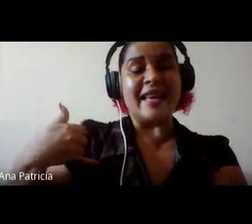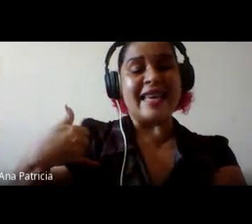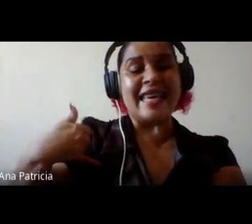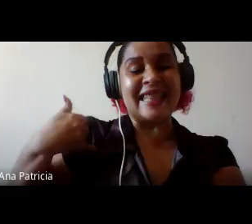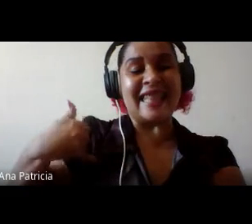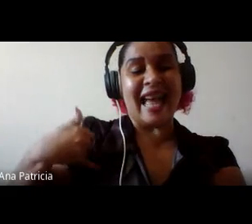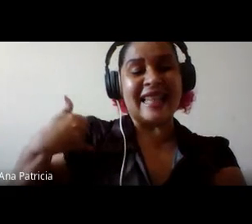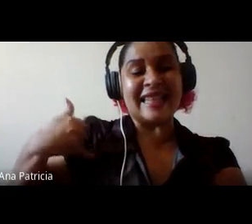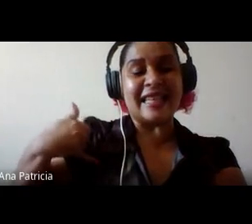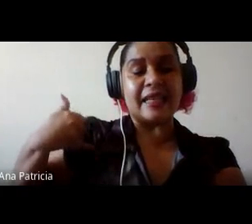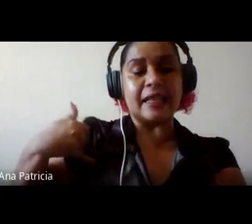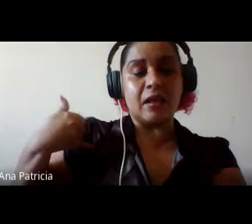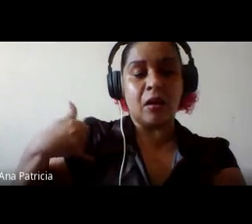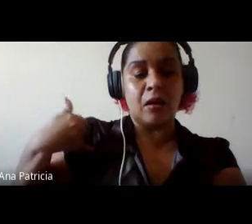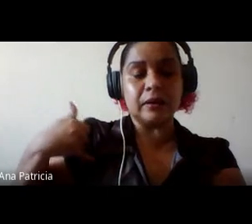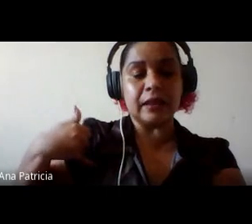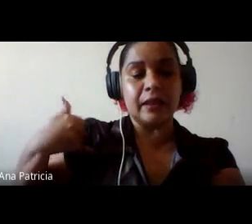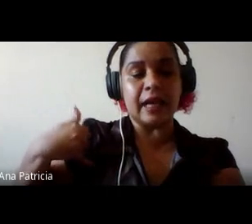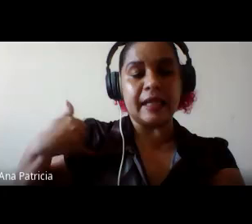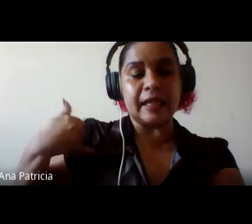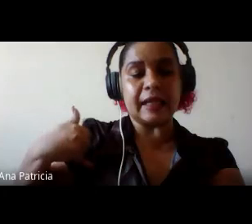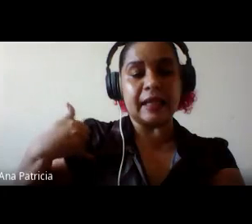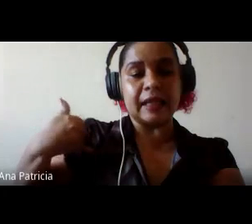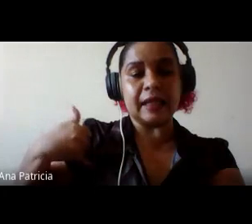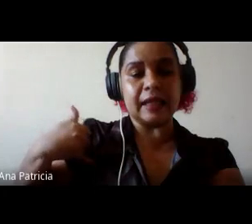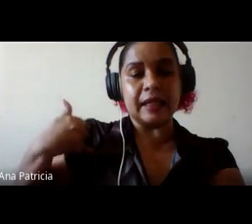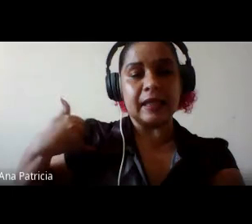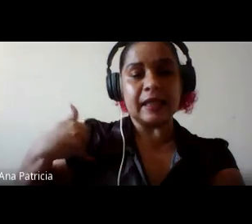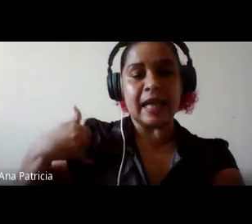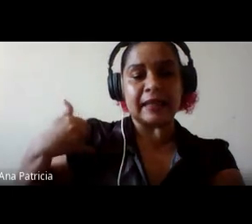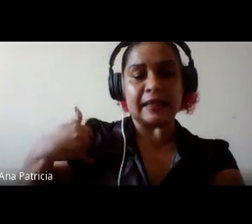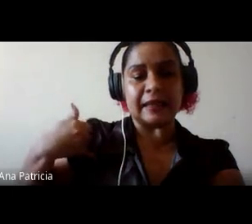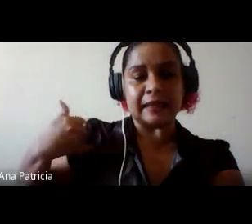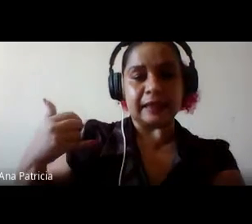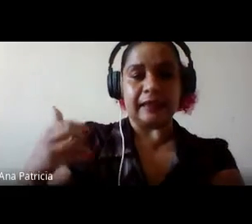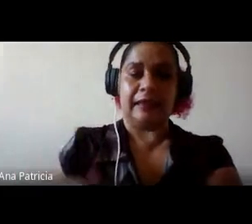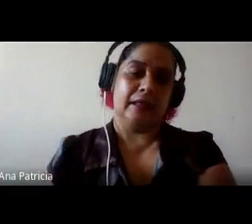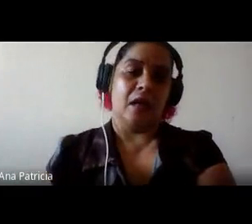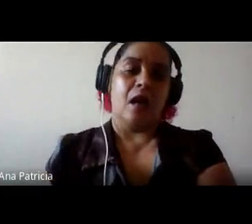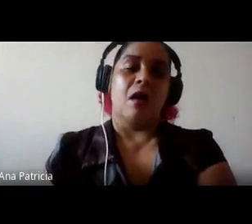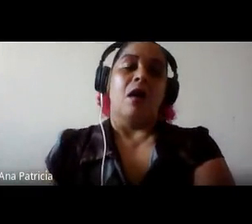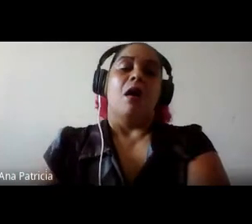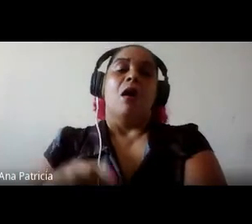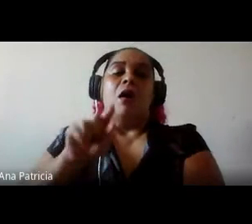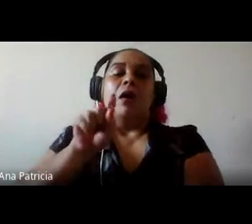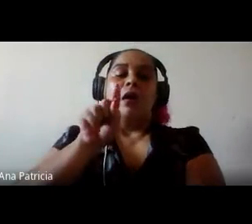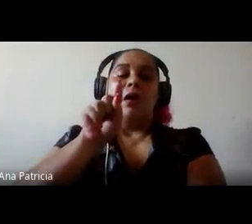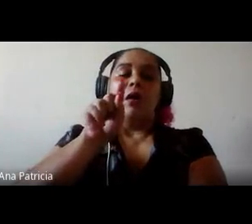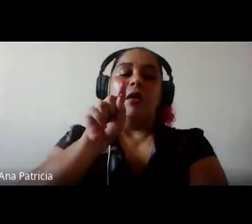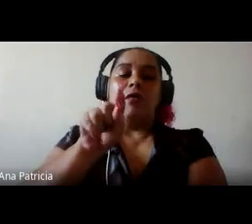Sua idade. Ó, o sinal de idade aqui. Idade.